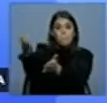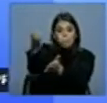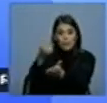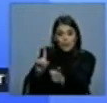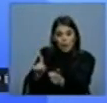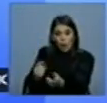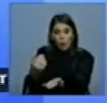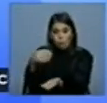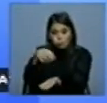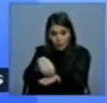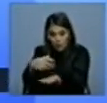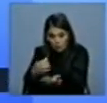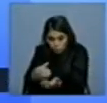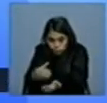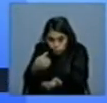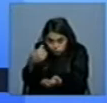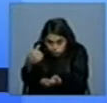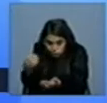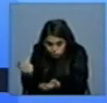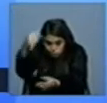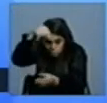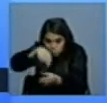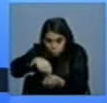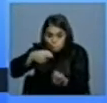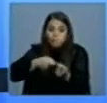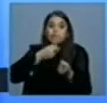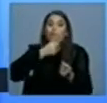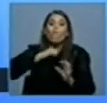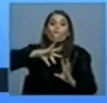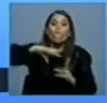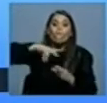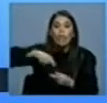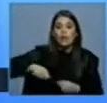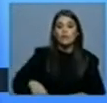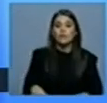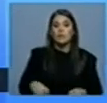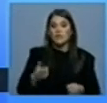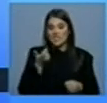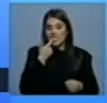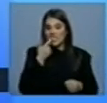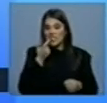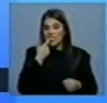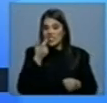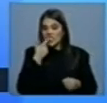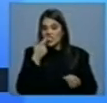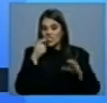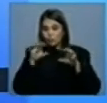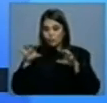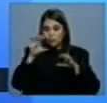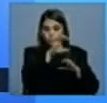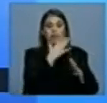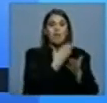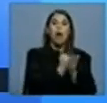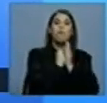posição atual para mais para dentro, para Marte. Temos meteoritos, portanto, pedaços de asteroides, que dão suporte